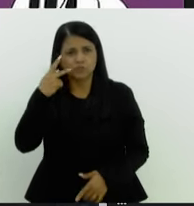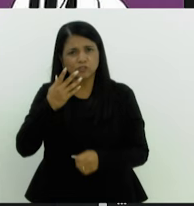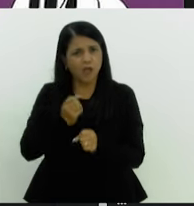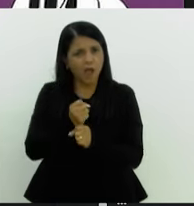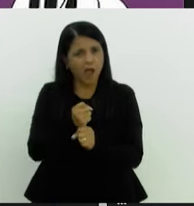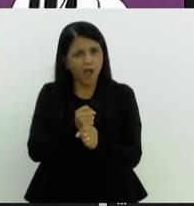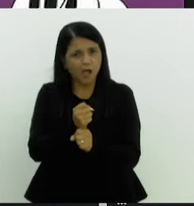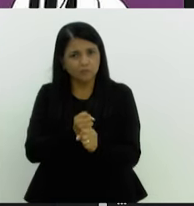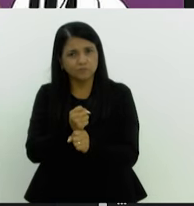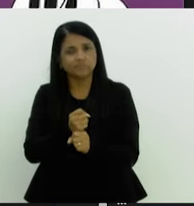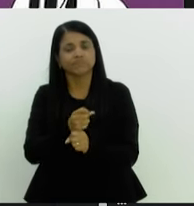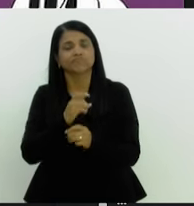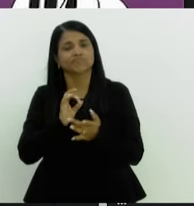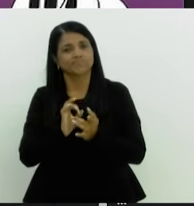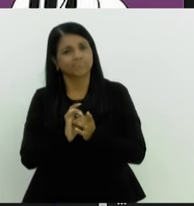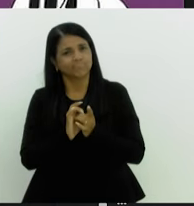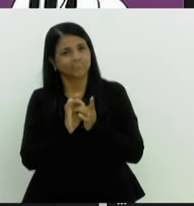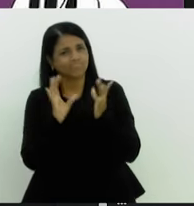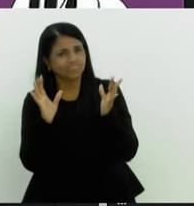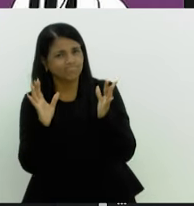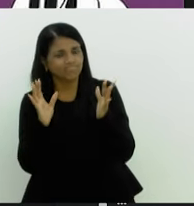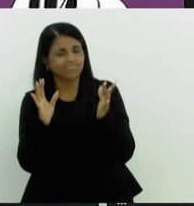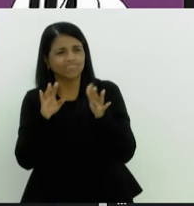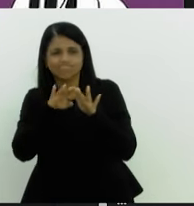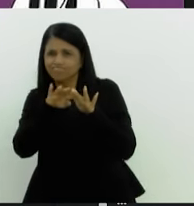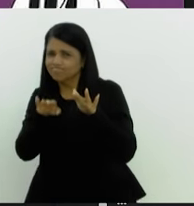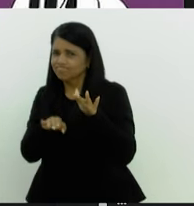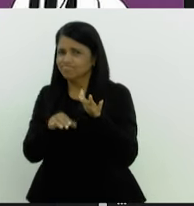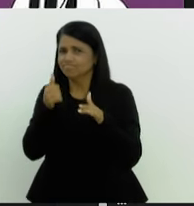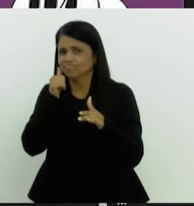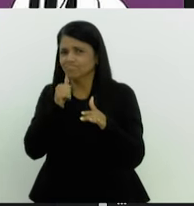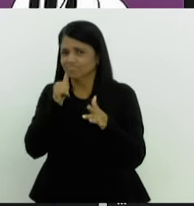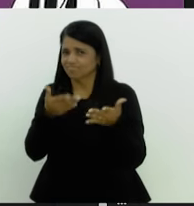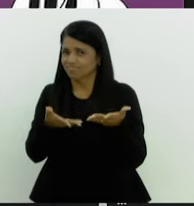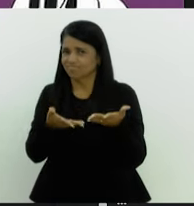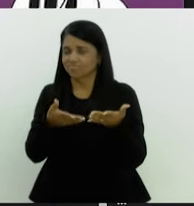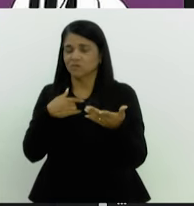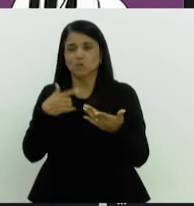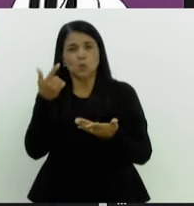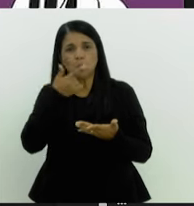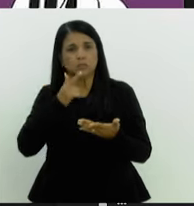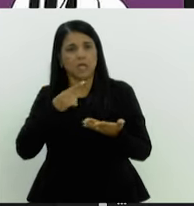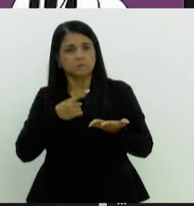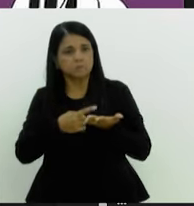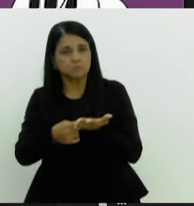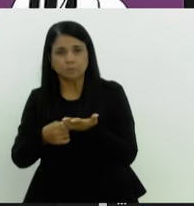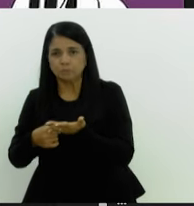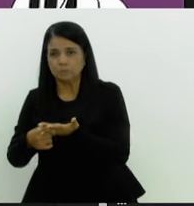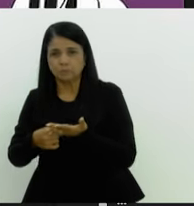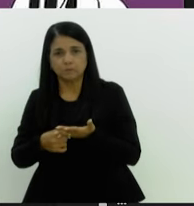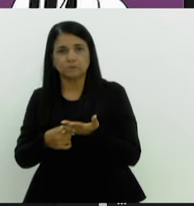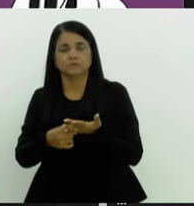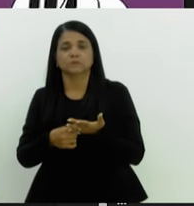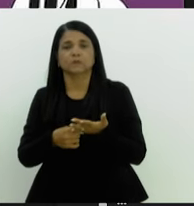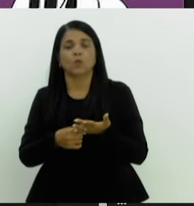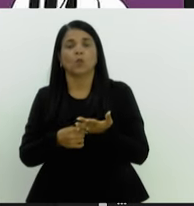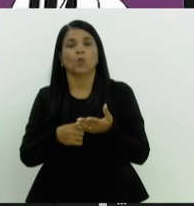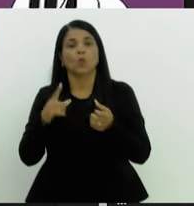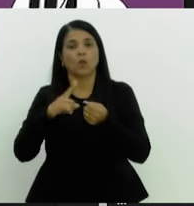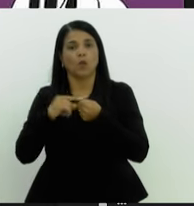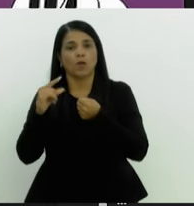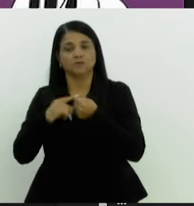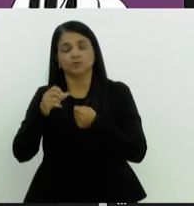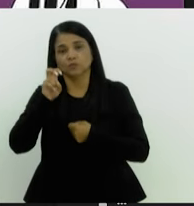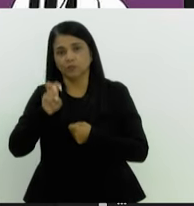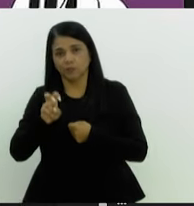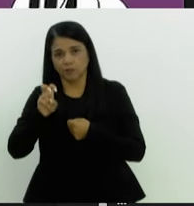nós temos ainda uma democracia disfuncional que não consegue cumprir efetivamente o comando do Artigo 5º inciso